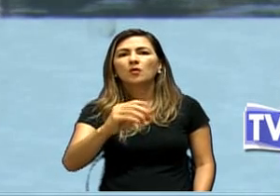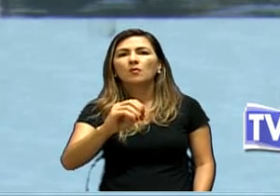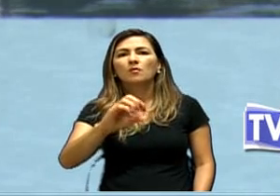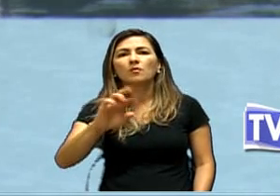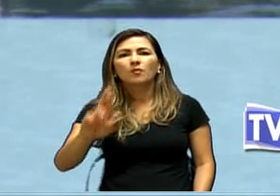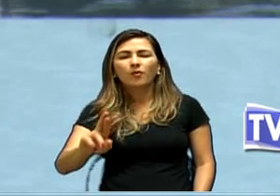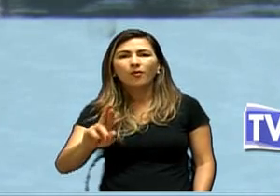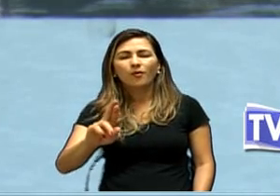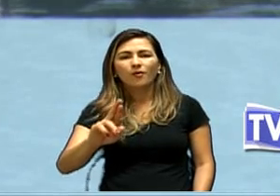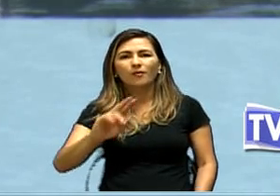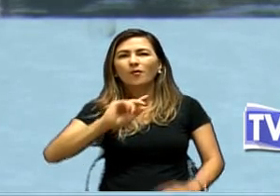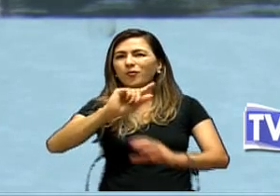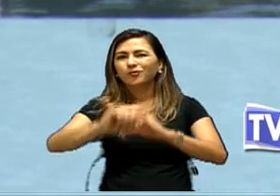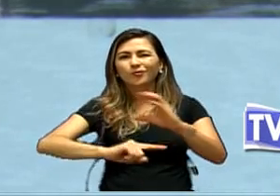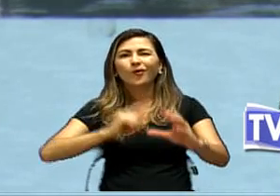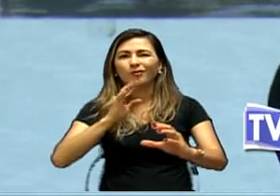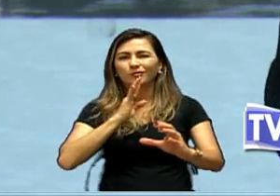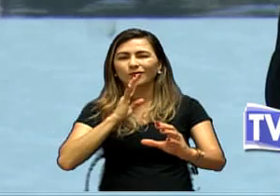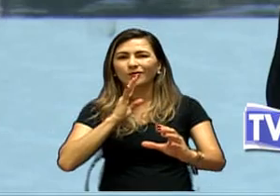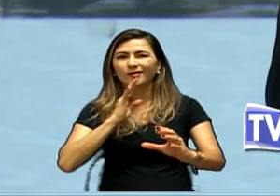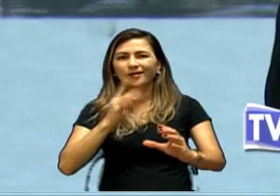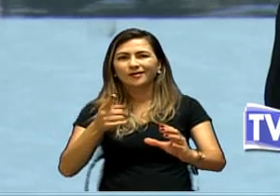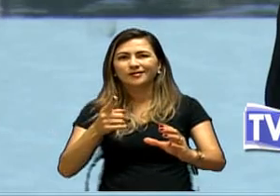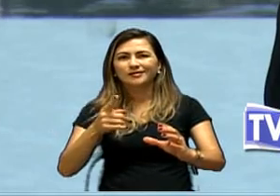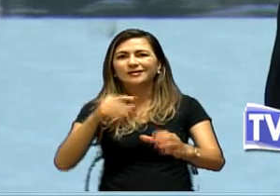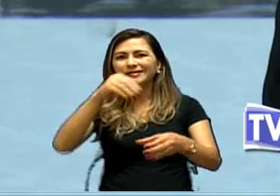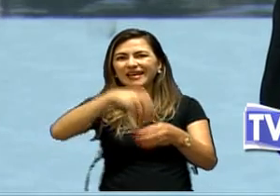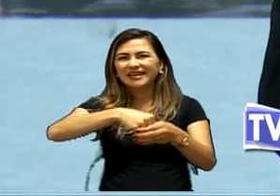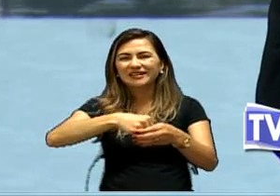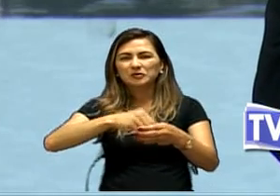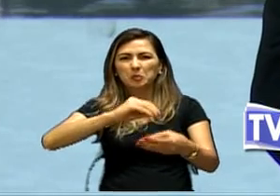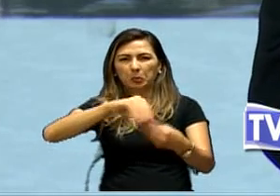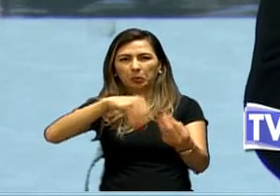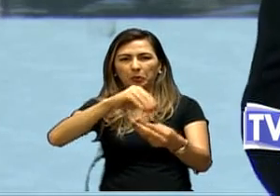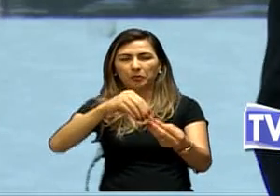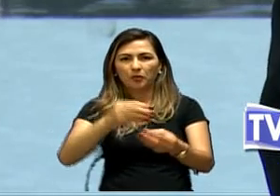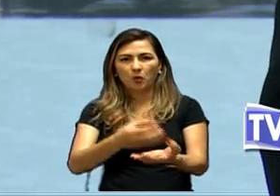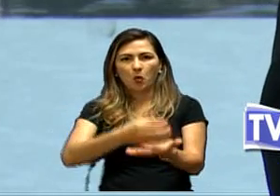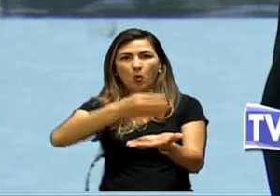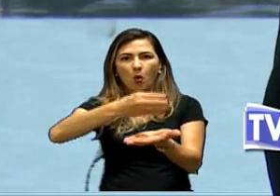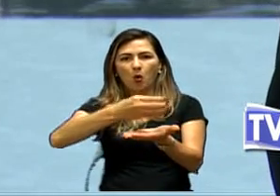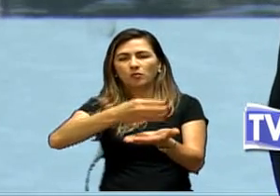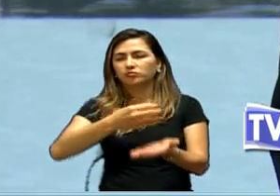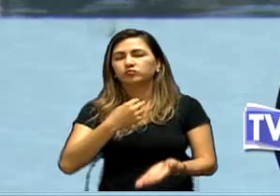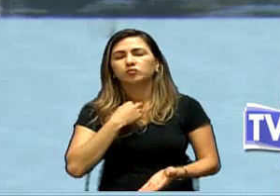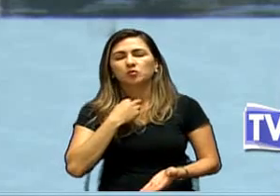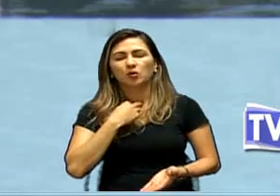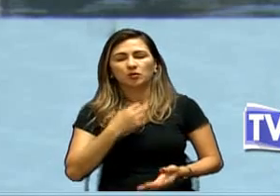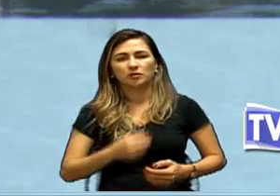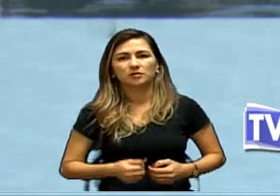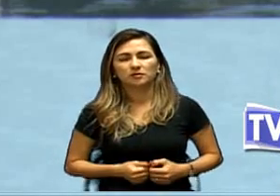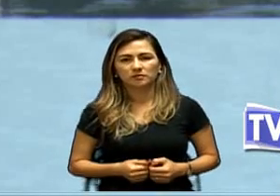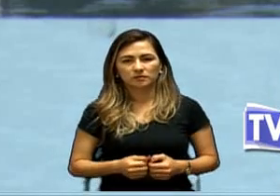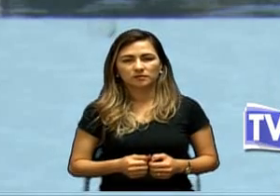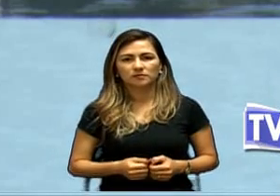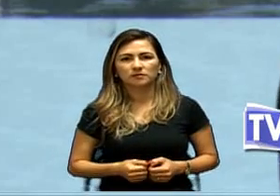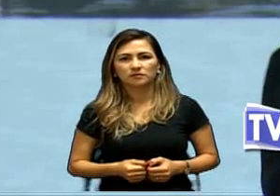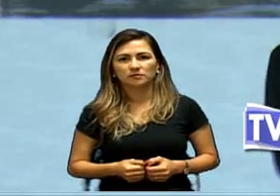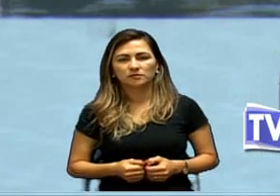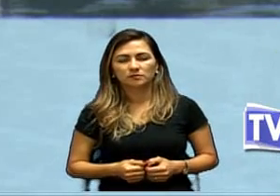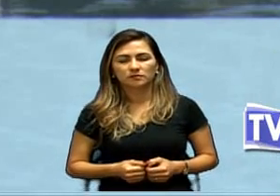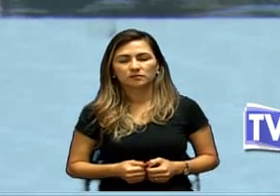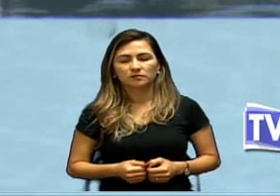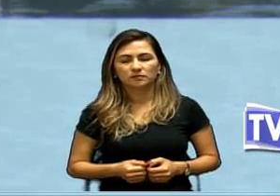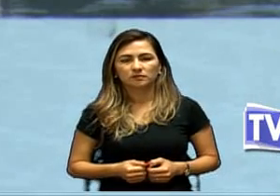nacionalmente, mundialmente como isopor. Senhor presidente, o nosso projeto de lei, para mim poder passar